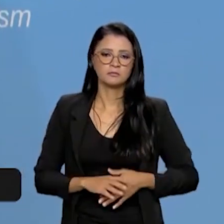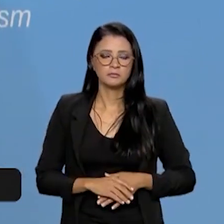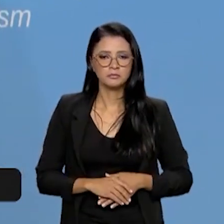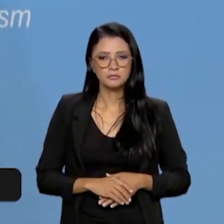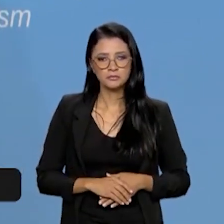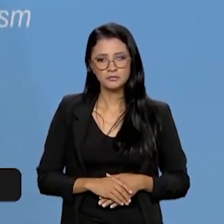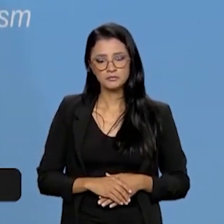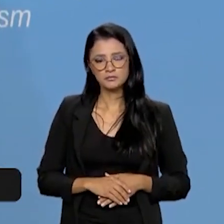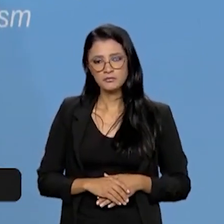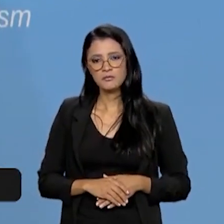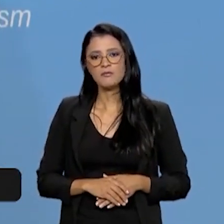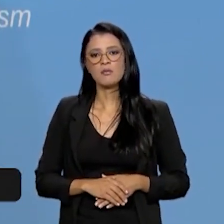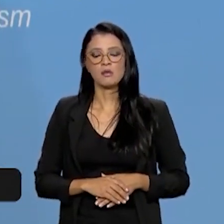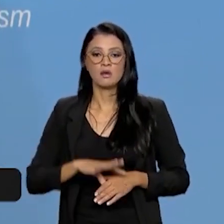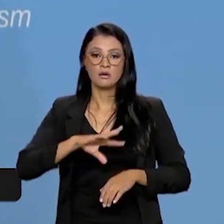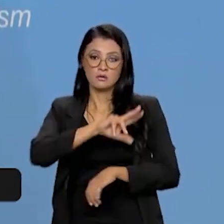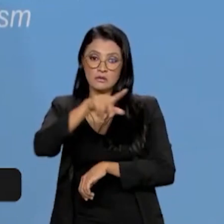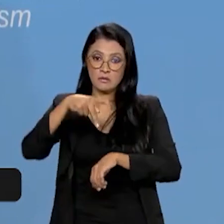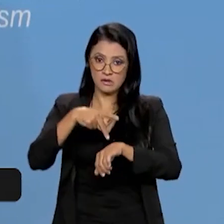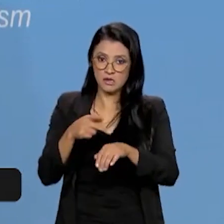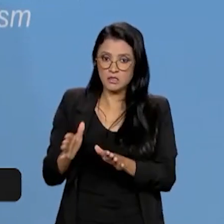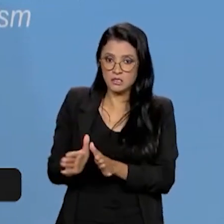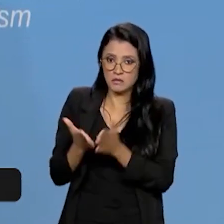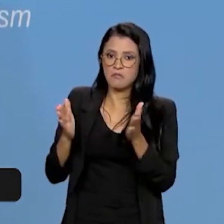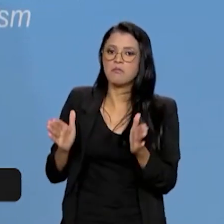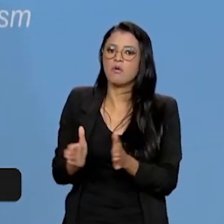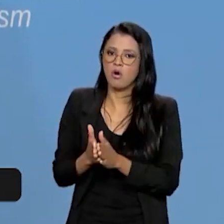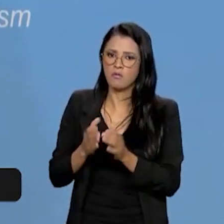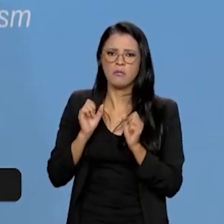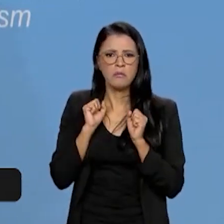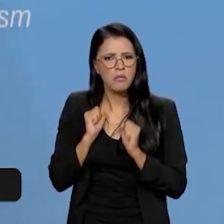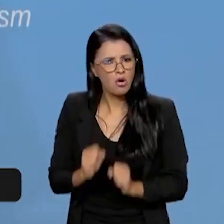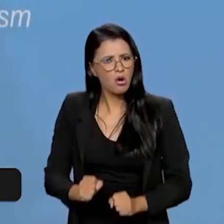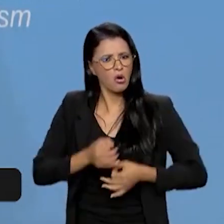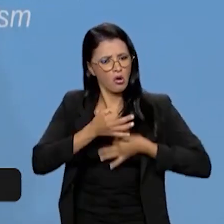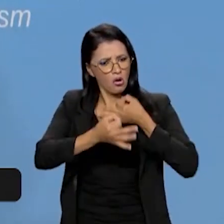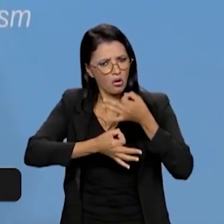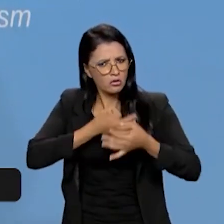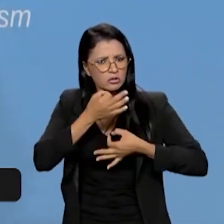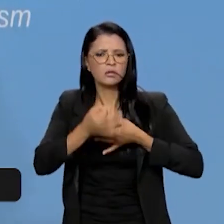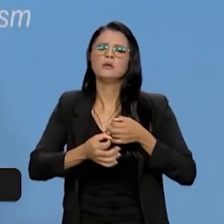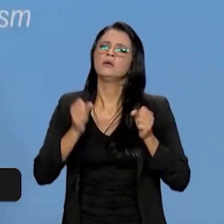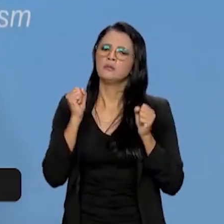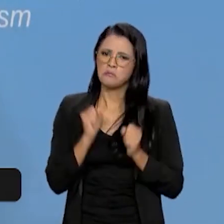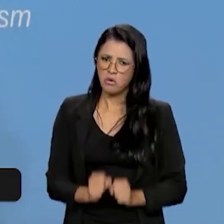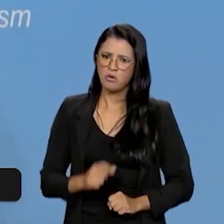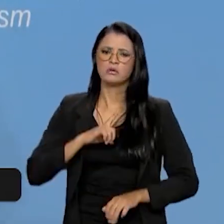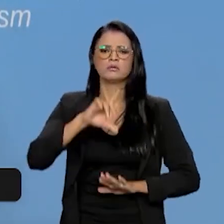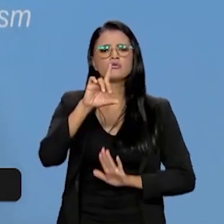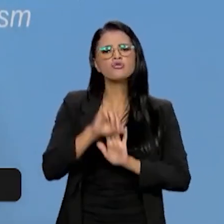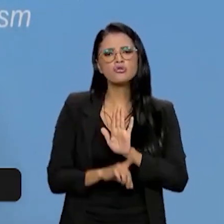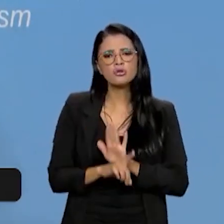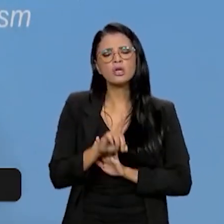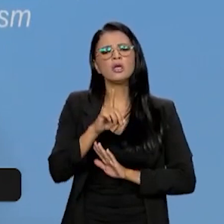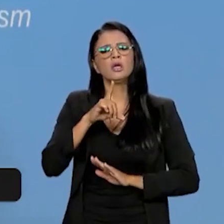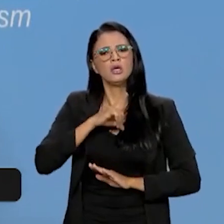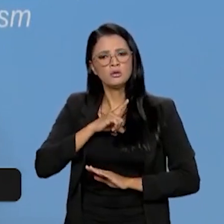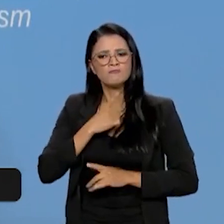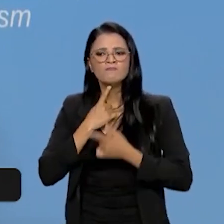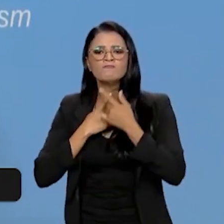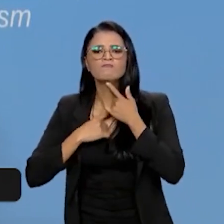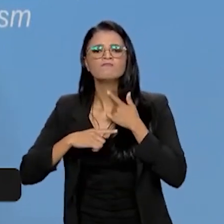Sabe, os países pobres também podem falar, também têm direito, também têm